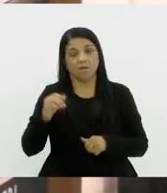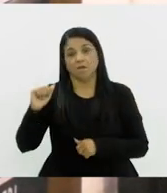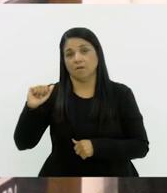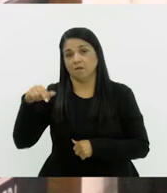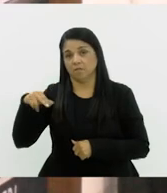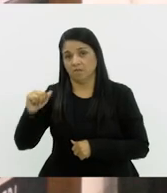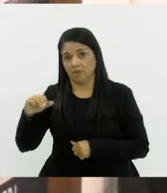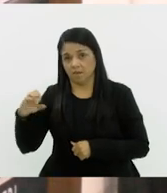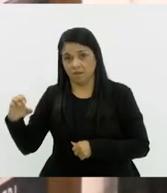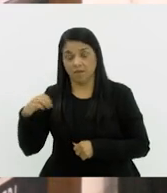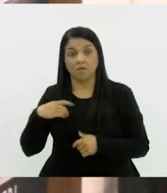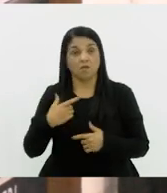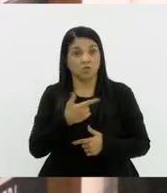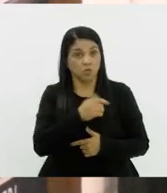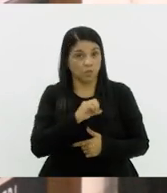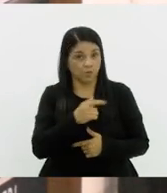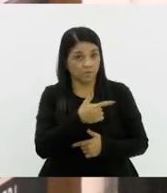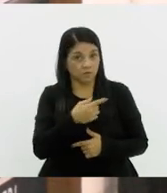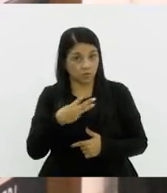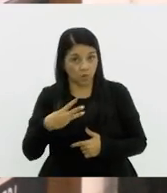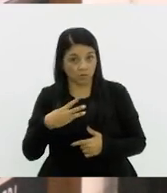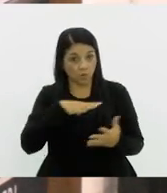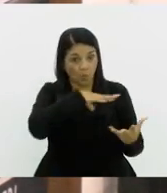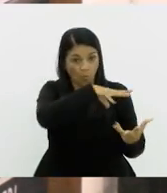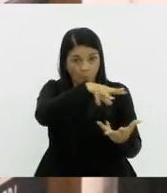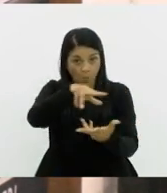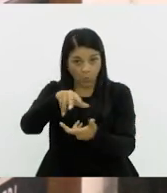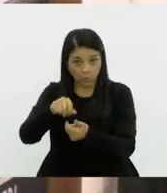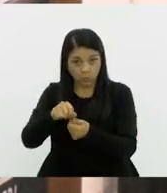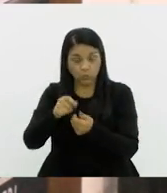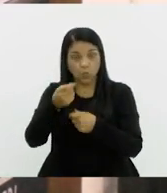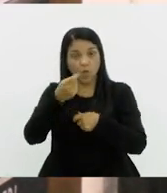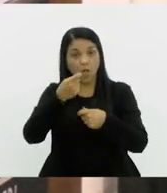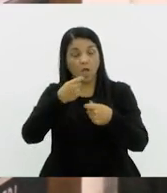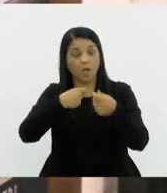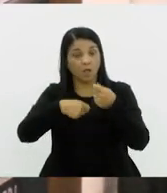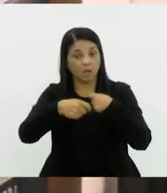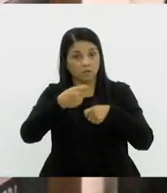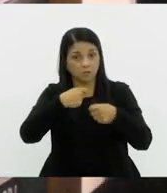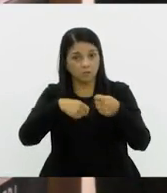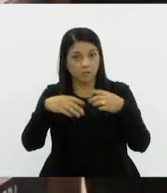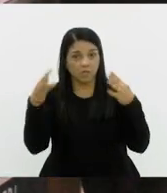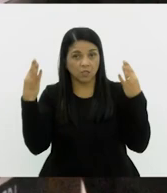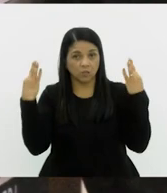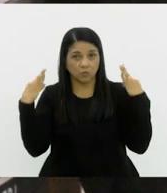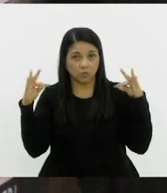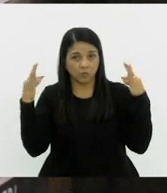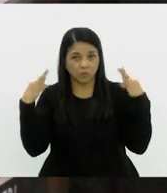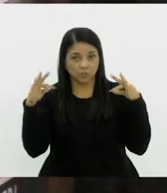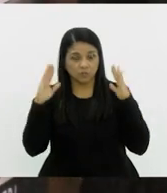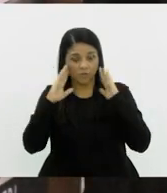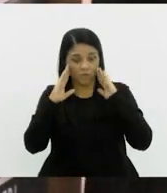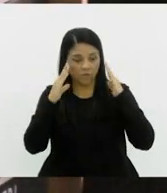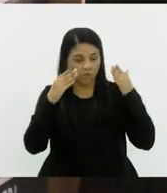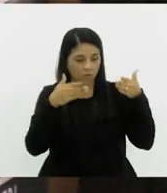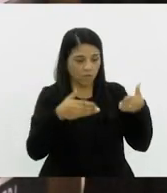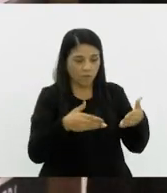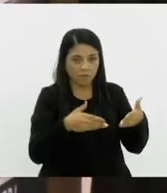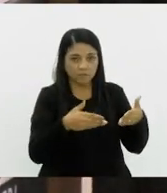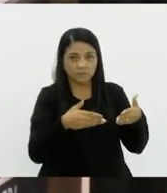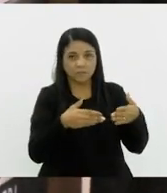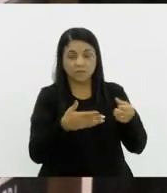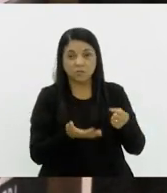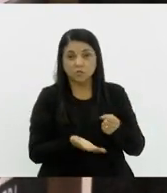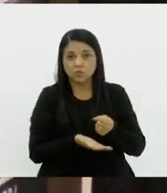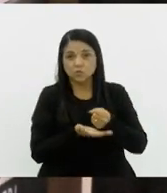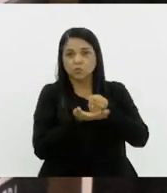No mundo inteiro, toda a economia e todo o turismo está se voltando para a temática da